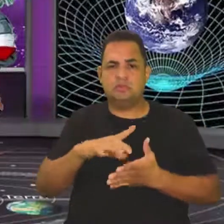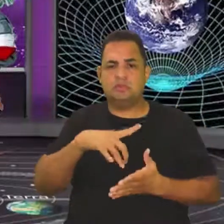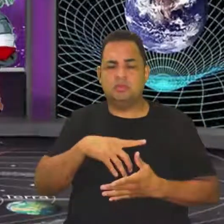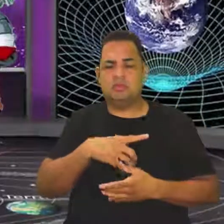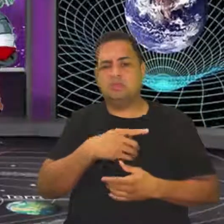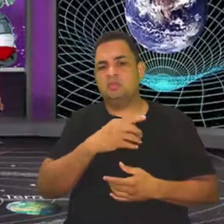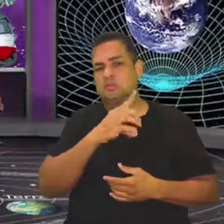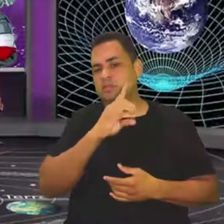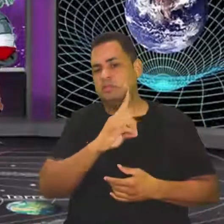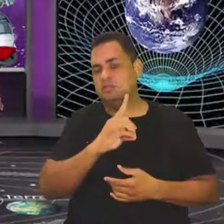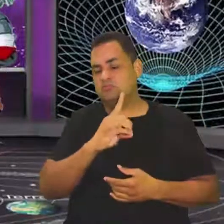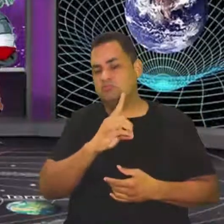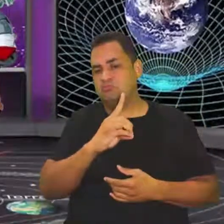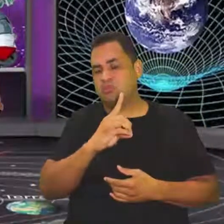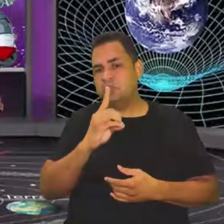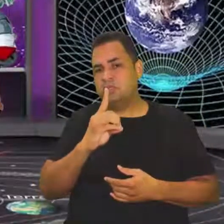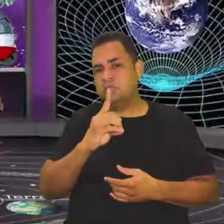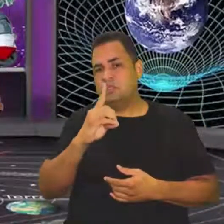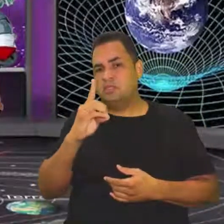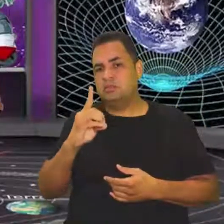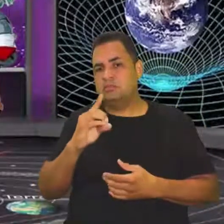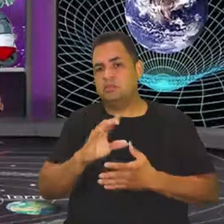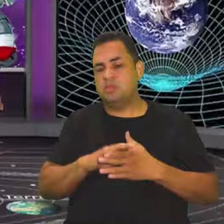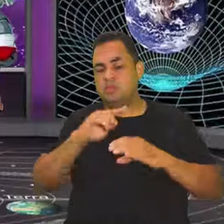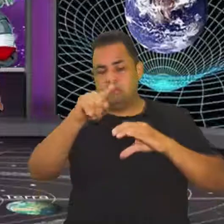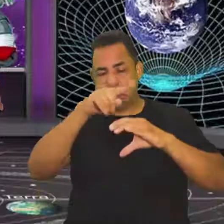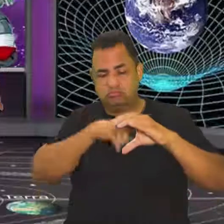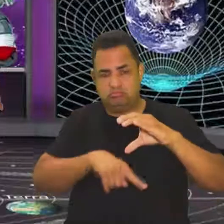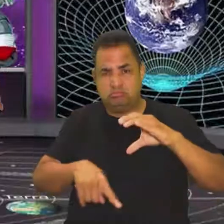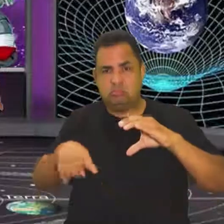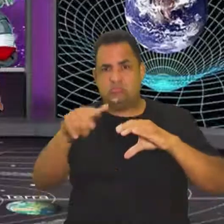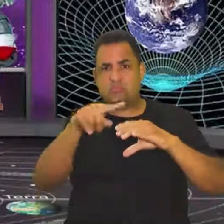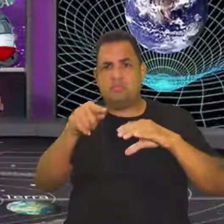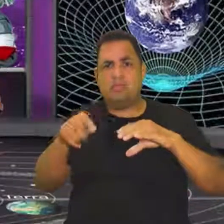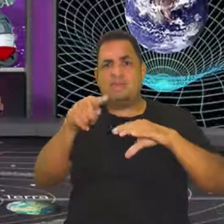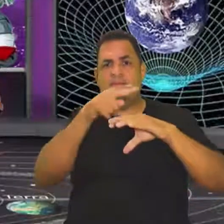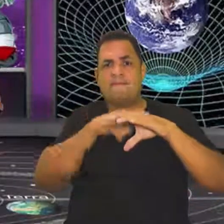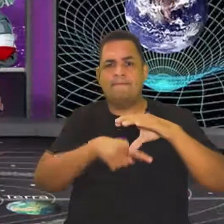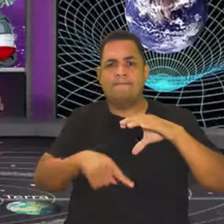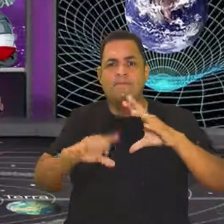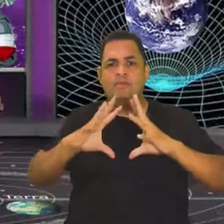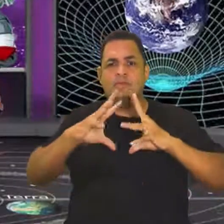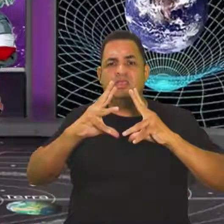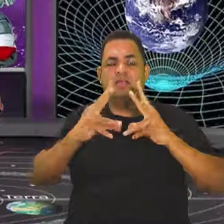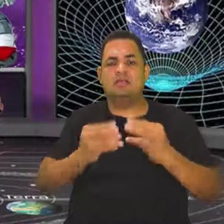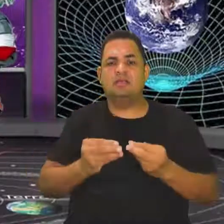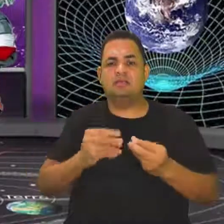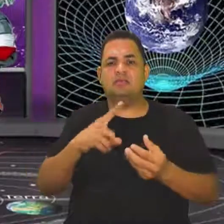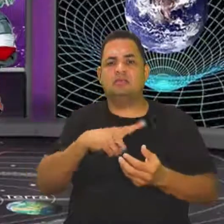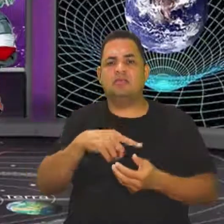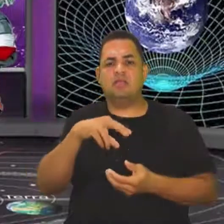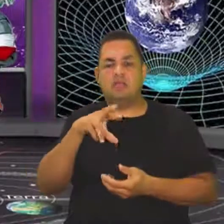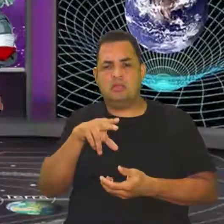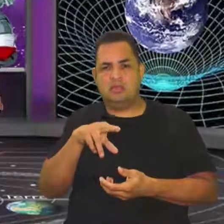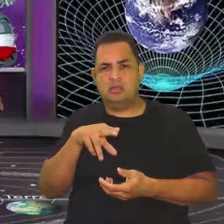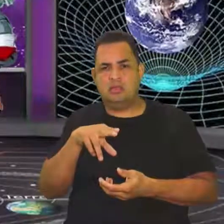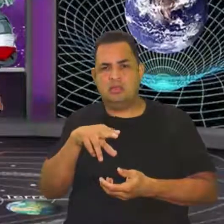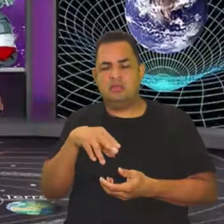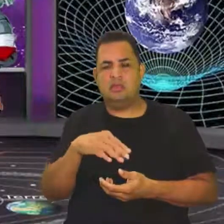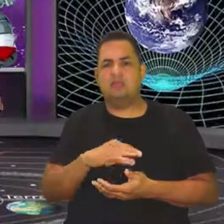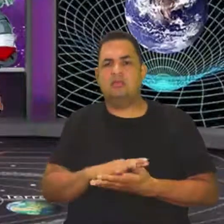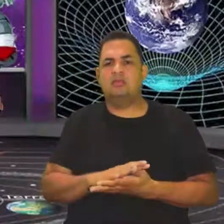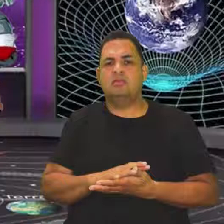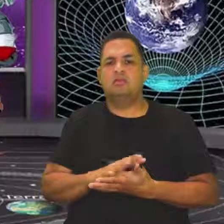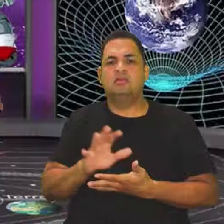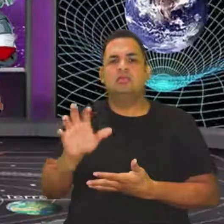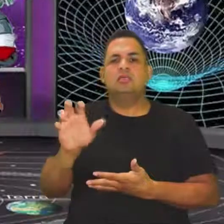potencial. Numa outra superfície maior, eu tenho outro potencial, mas em toda ela é o mesmo. Pegar